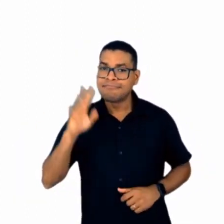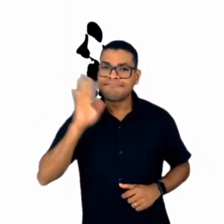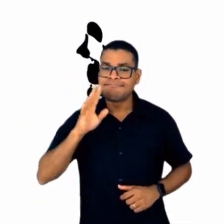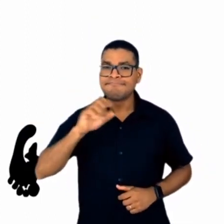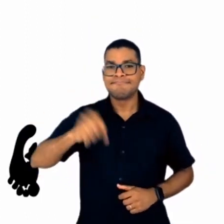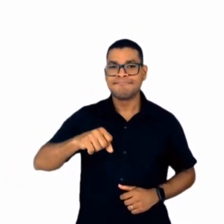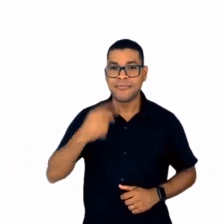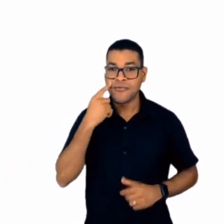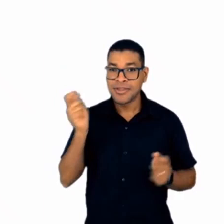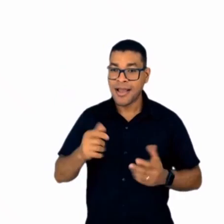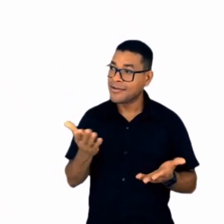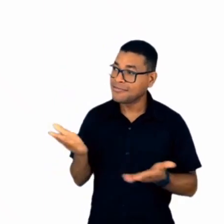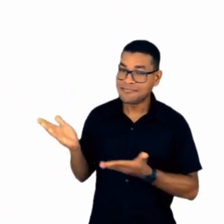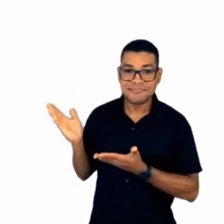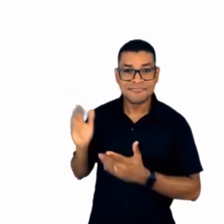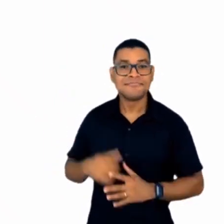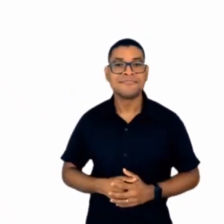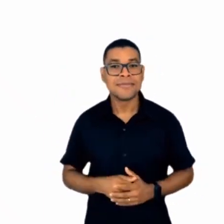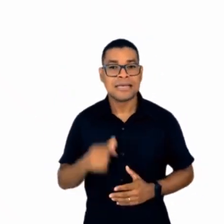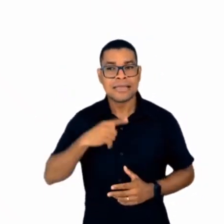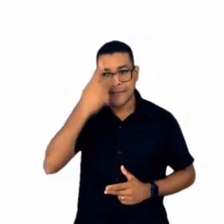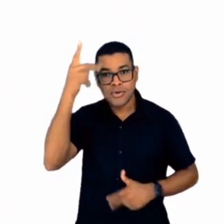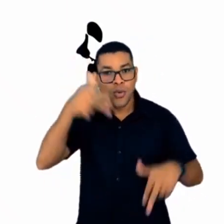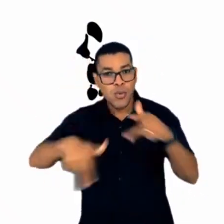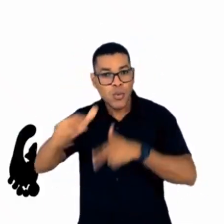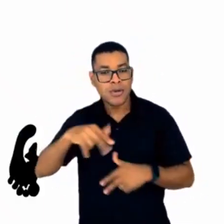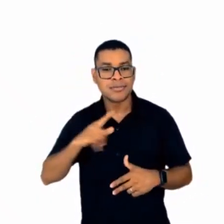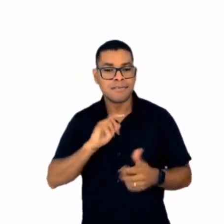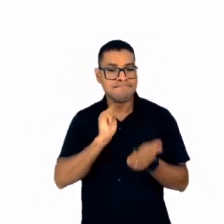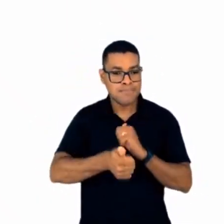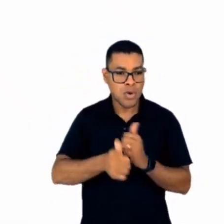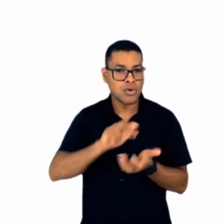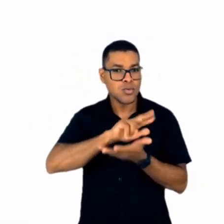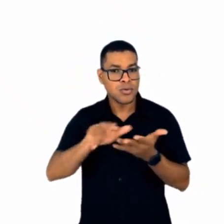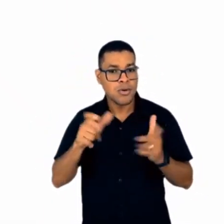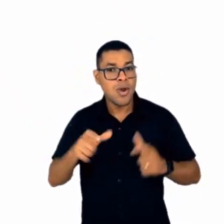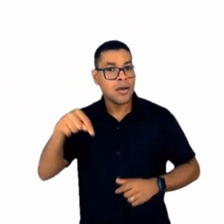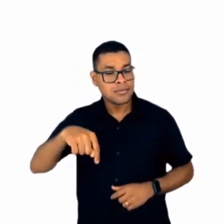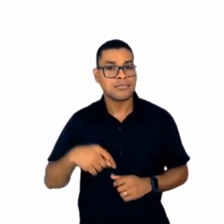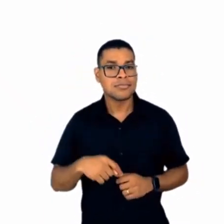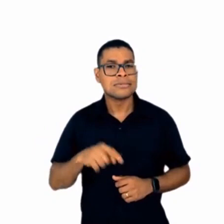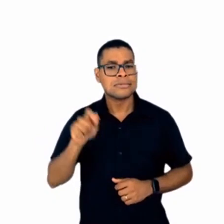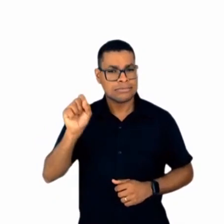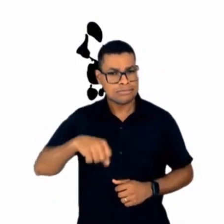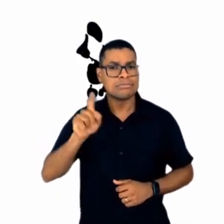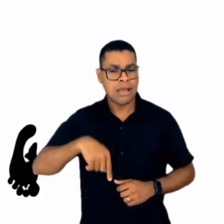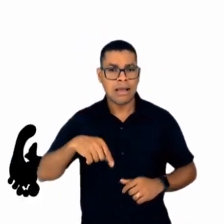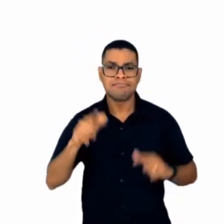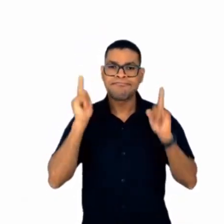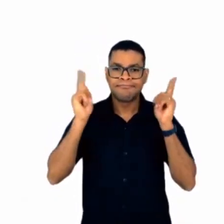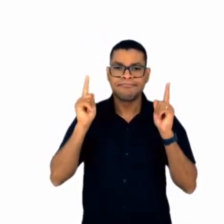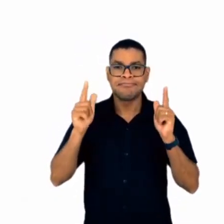muito bacana, como vocês podem ver. É, tem várias pessoas fazendo esportes aqui. Isso é bem